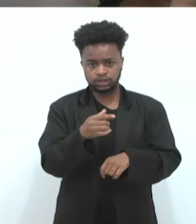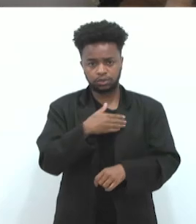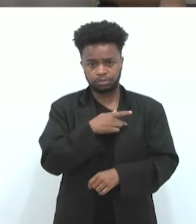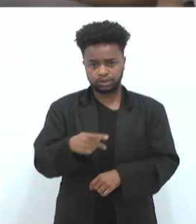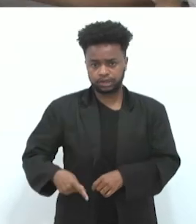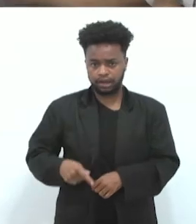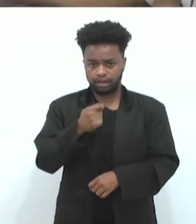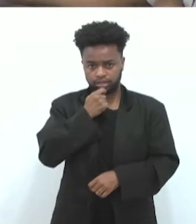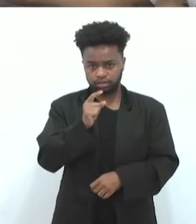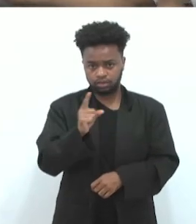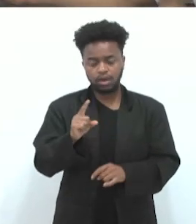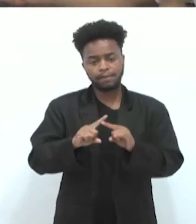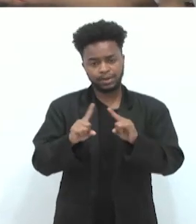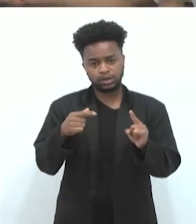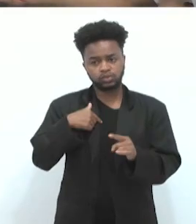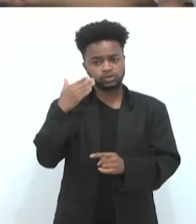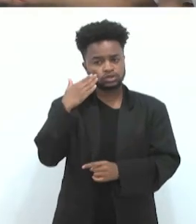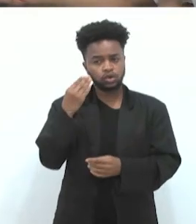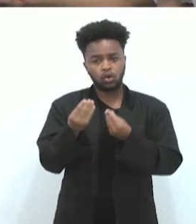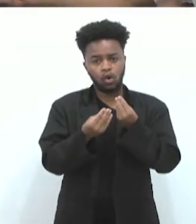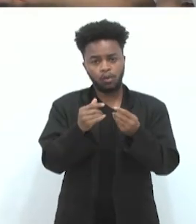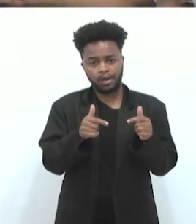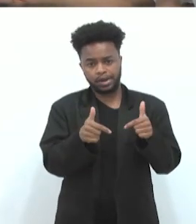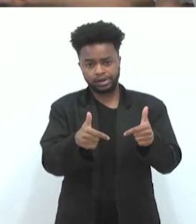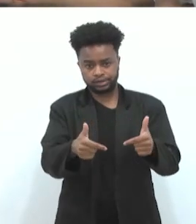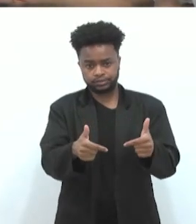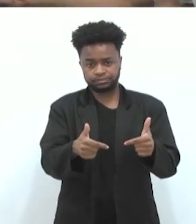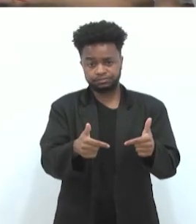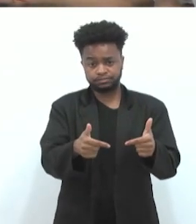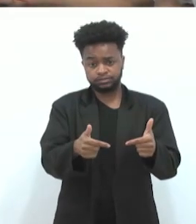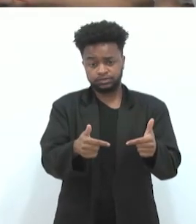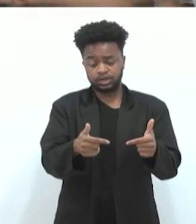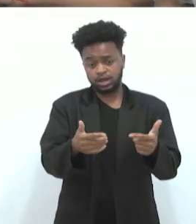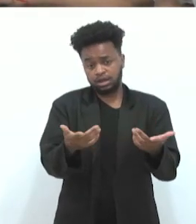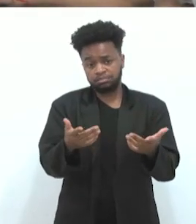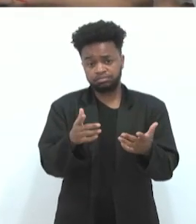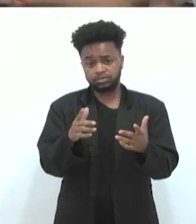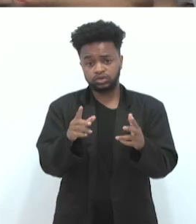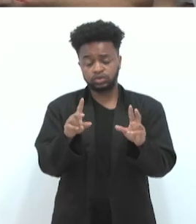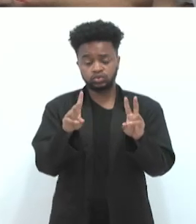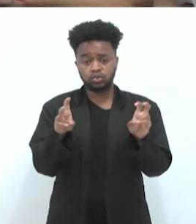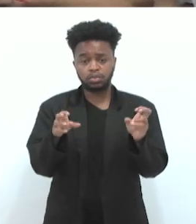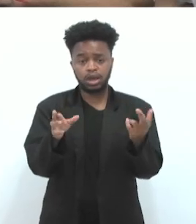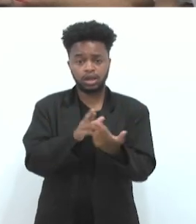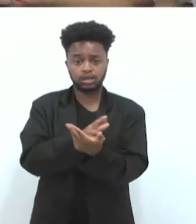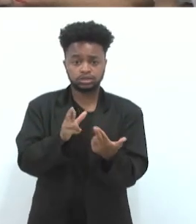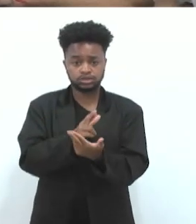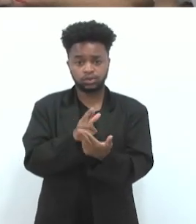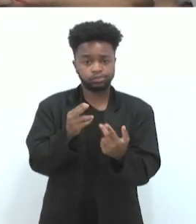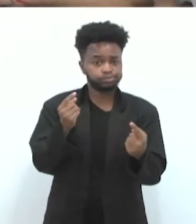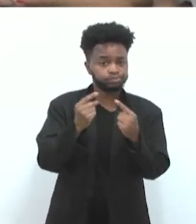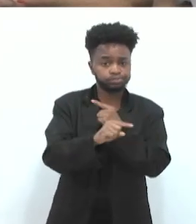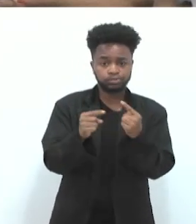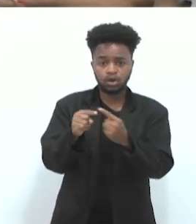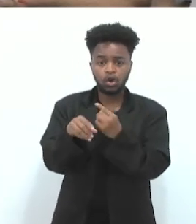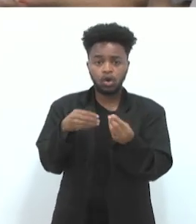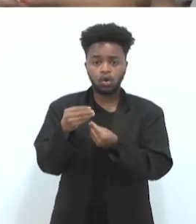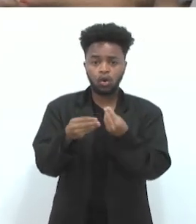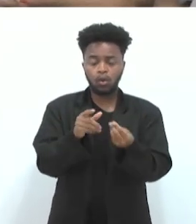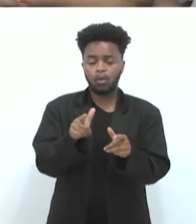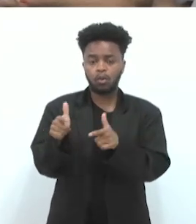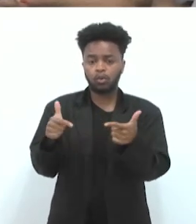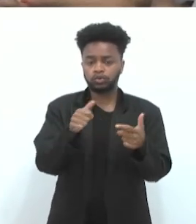que, da forma que o presidente tem tratado, primeiro que essa postura vai na contramão da própria relação que o presidente está mantendo com os demais